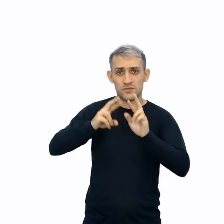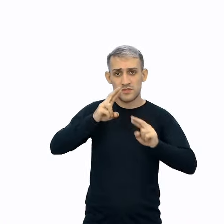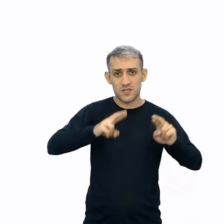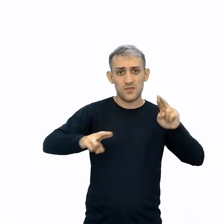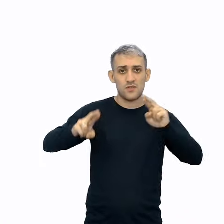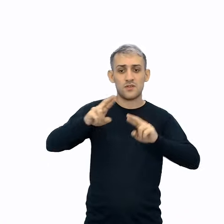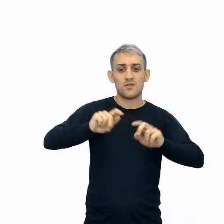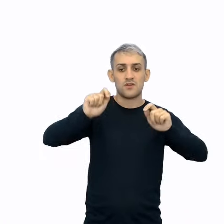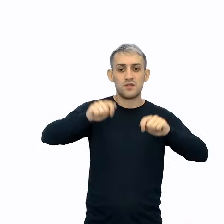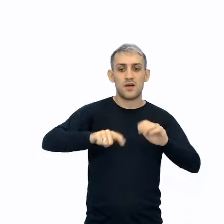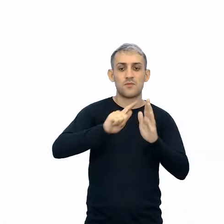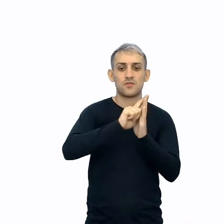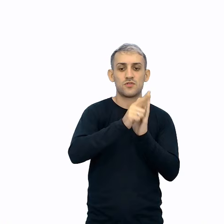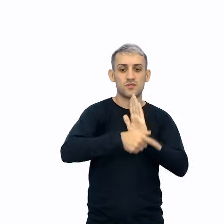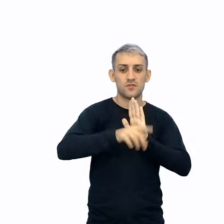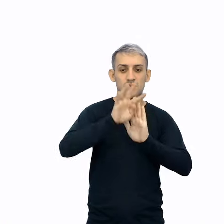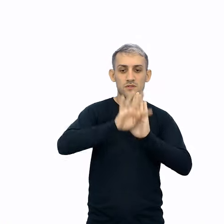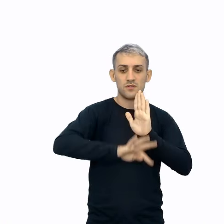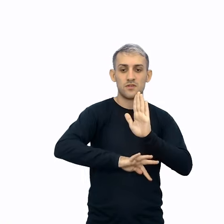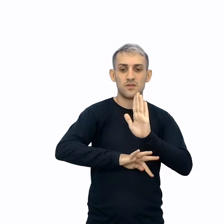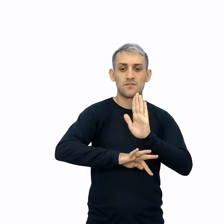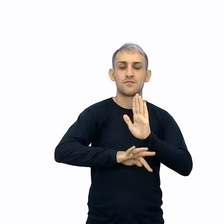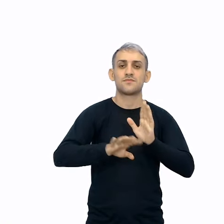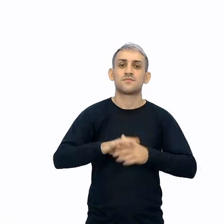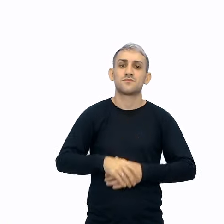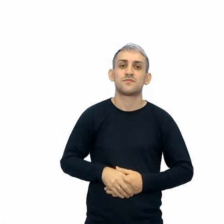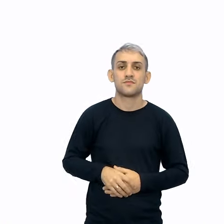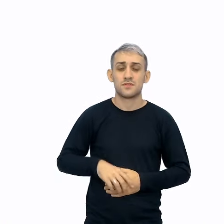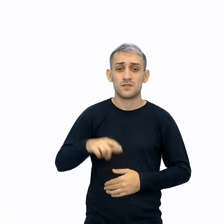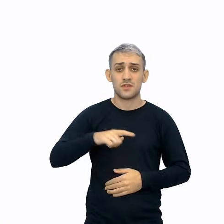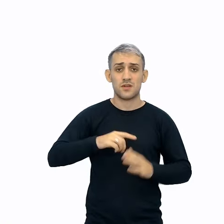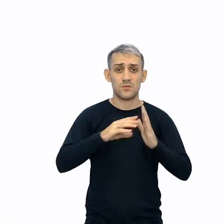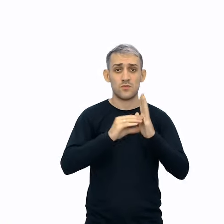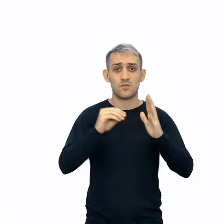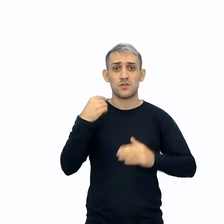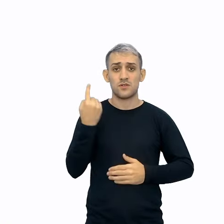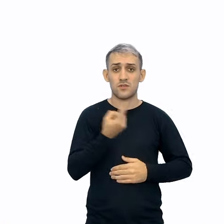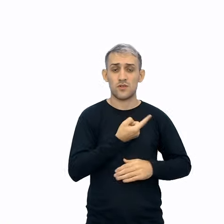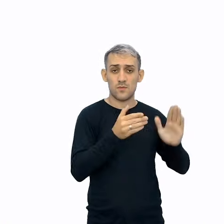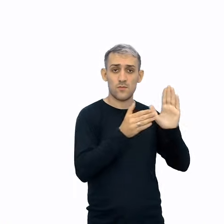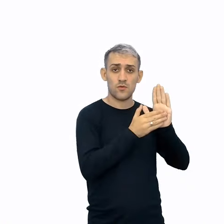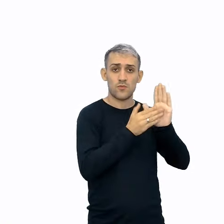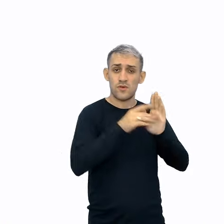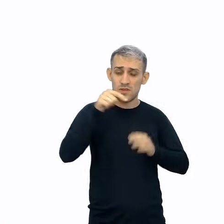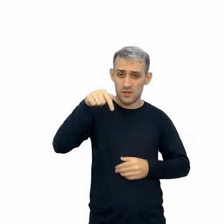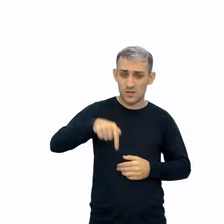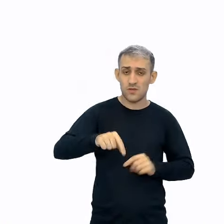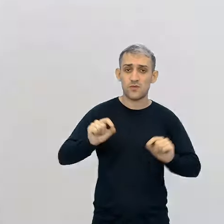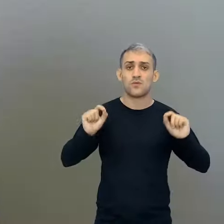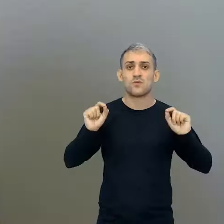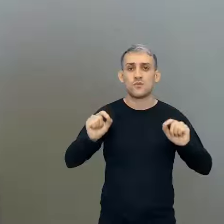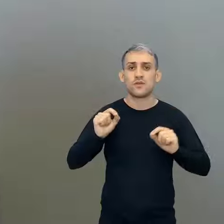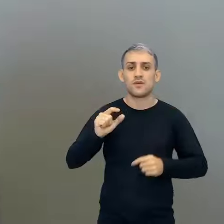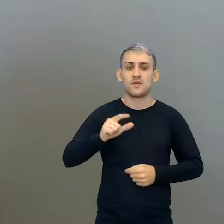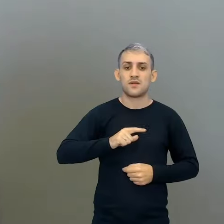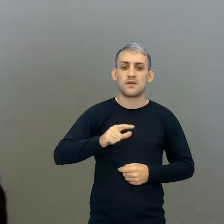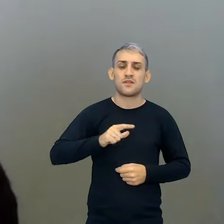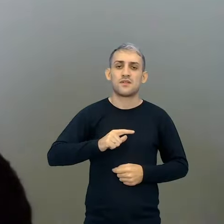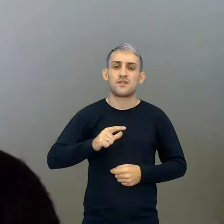esse gênero textual em questão, tá? O modelo que nós propusemos aqui, professores, está bem